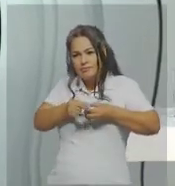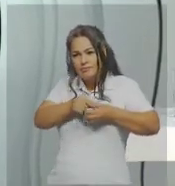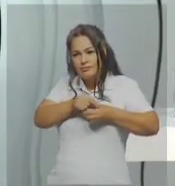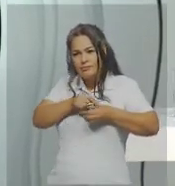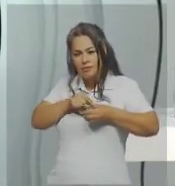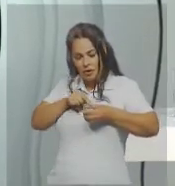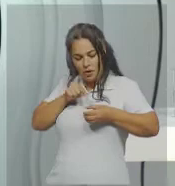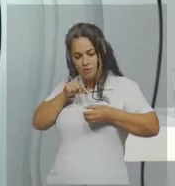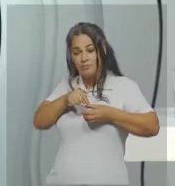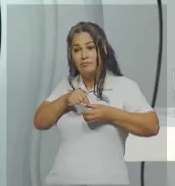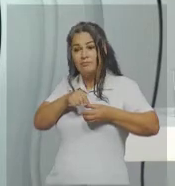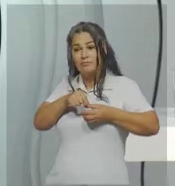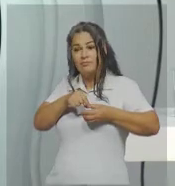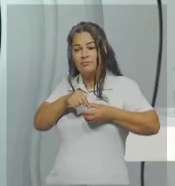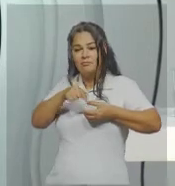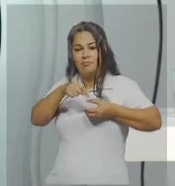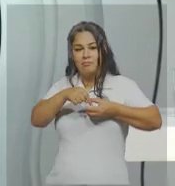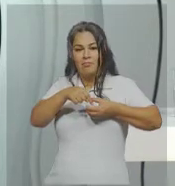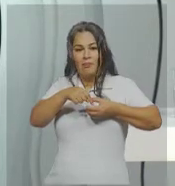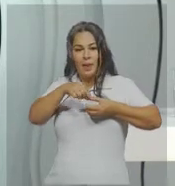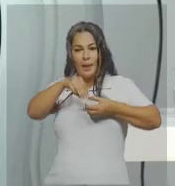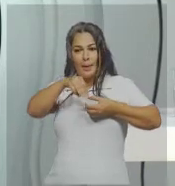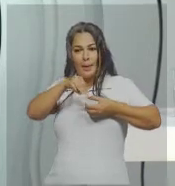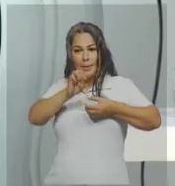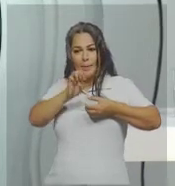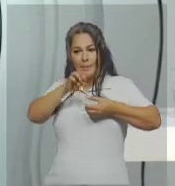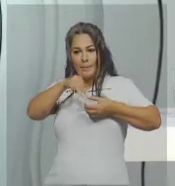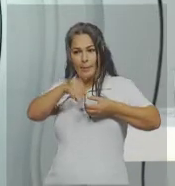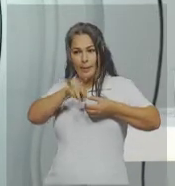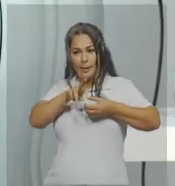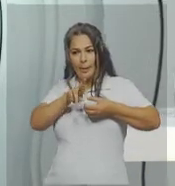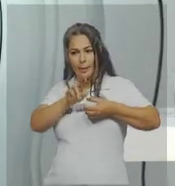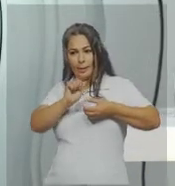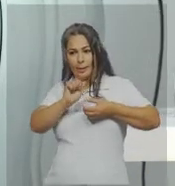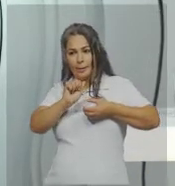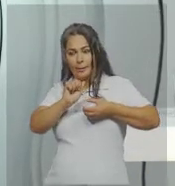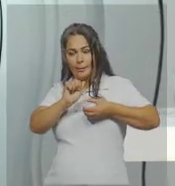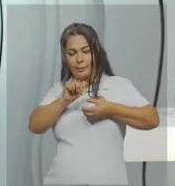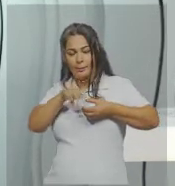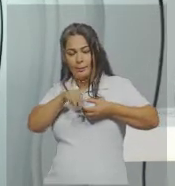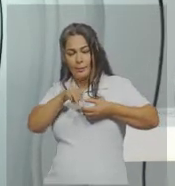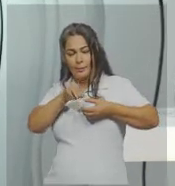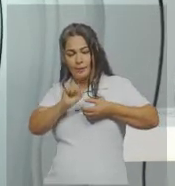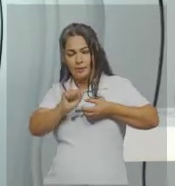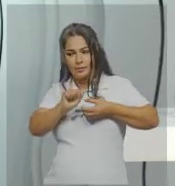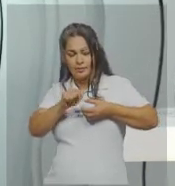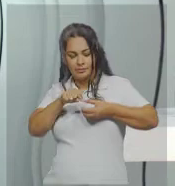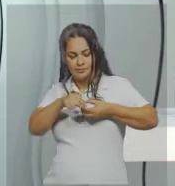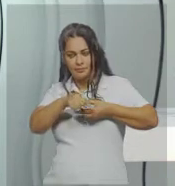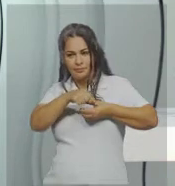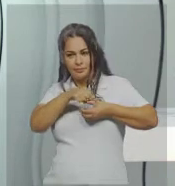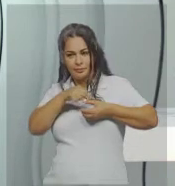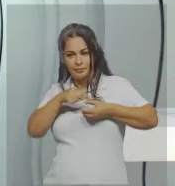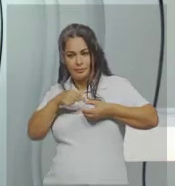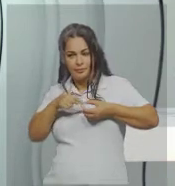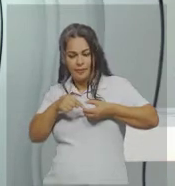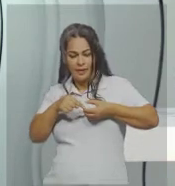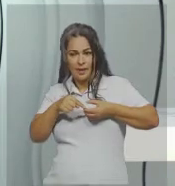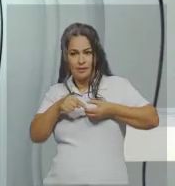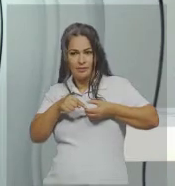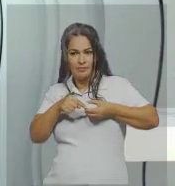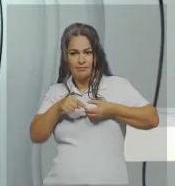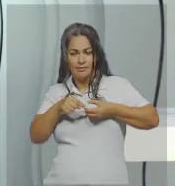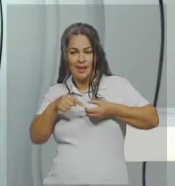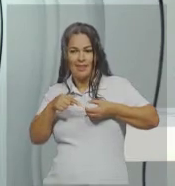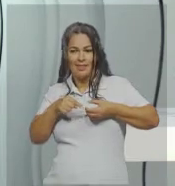gente tem a membrana da célula, né? Que faz contato com o lado de fora da célula. Imagina então que essa membrana ela pode ter